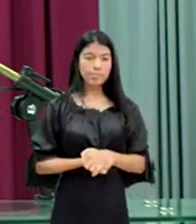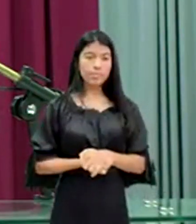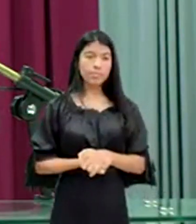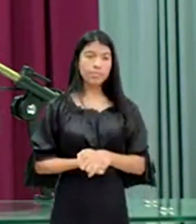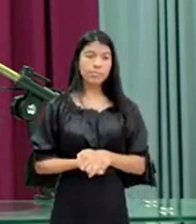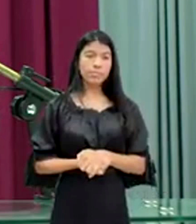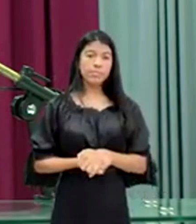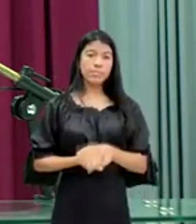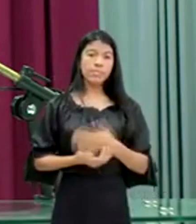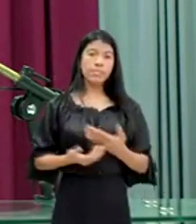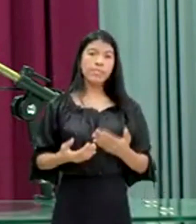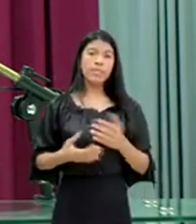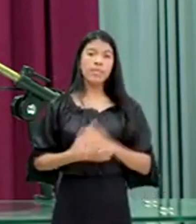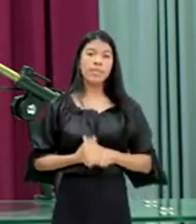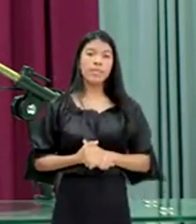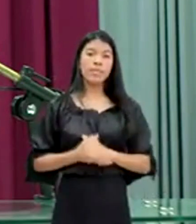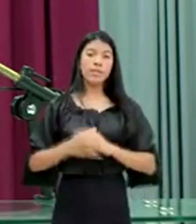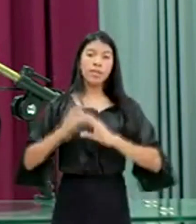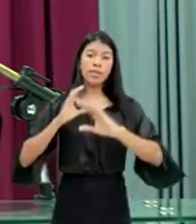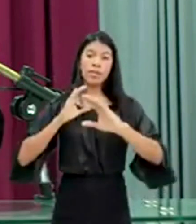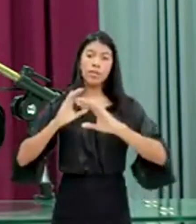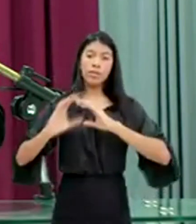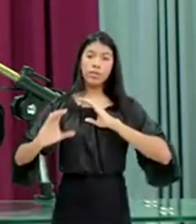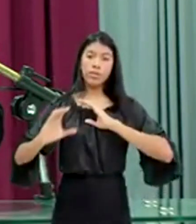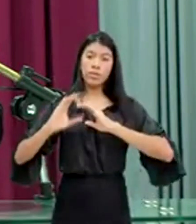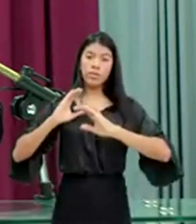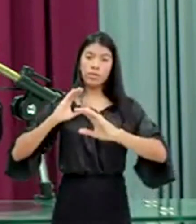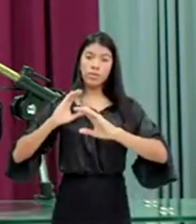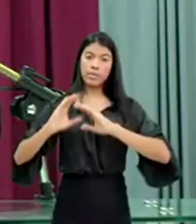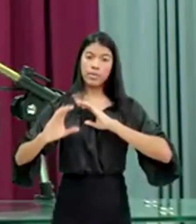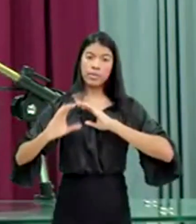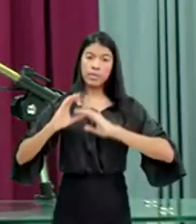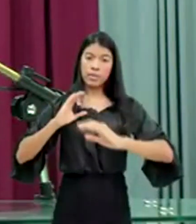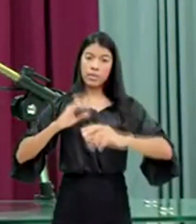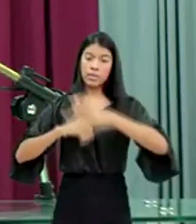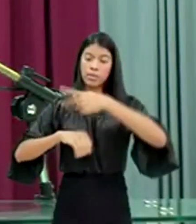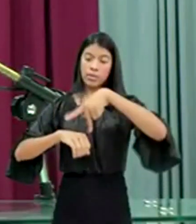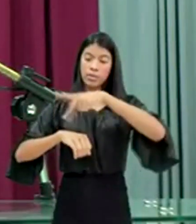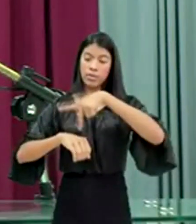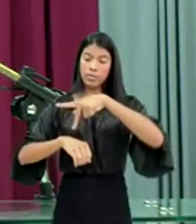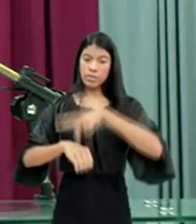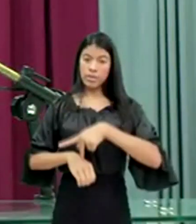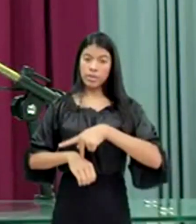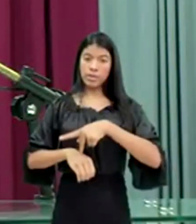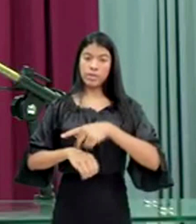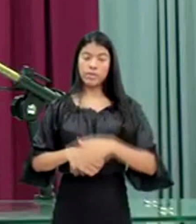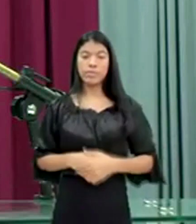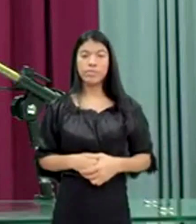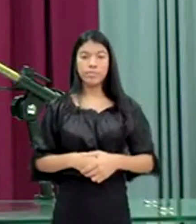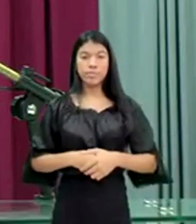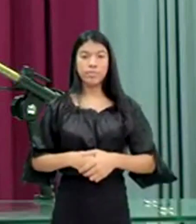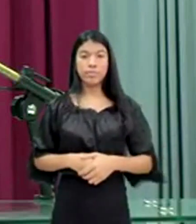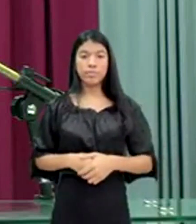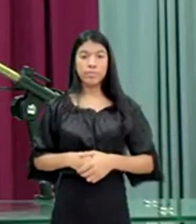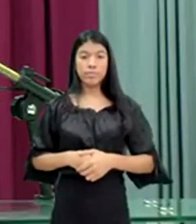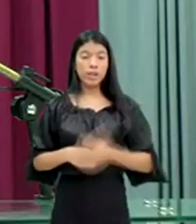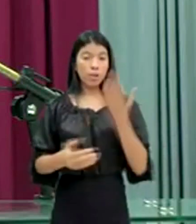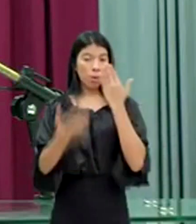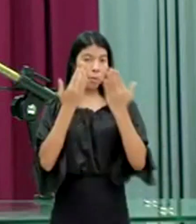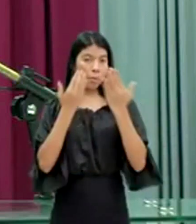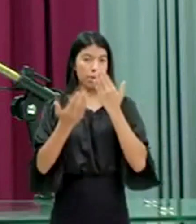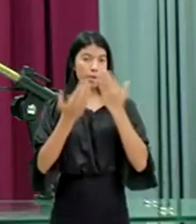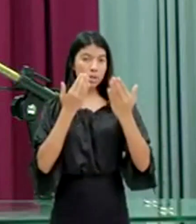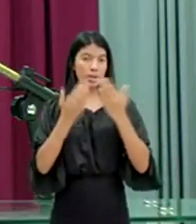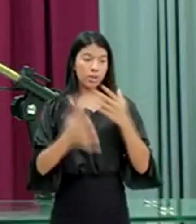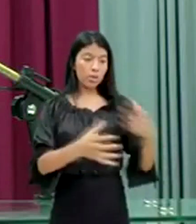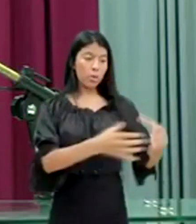veículos de comunicação do nosso país hoje se tornaram como aqueles 10 espias que voltaram